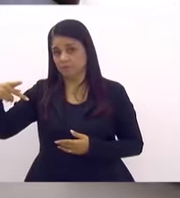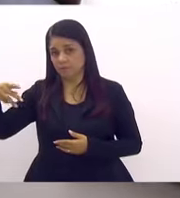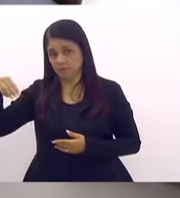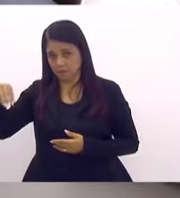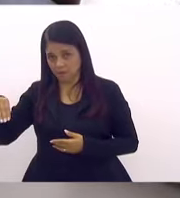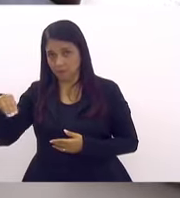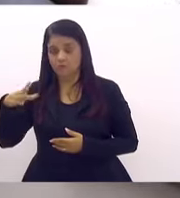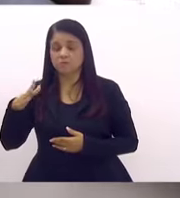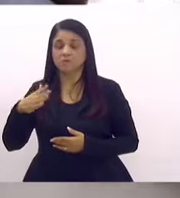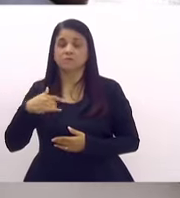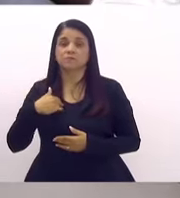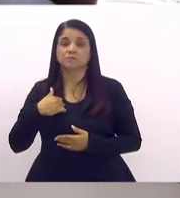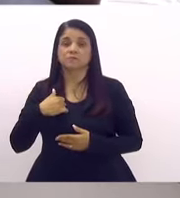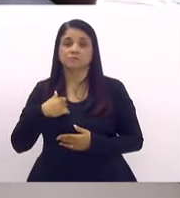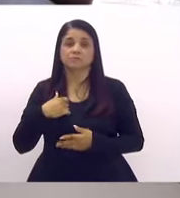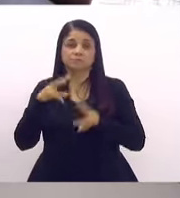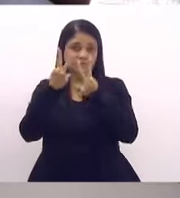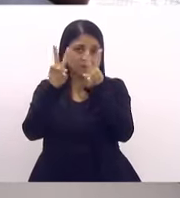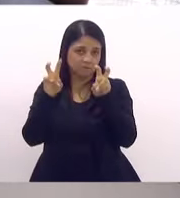tanto apreço a isso,